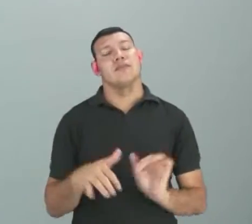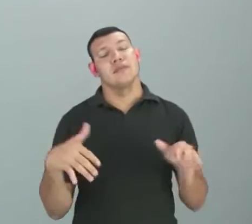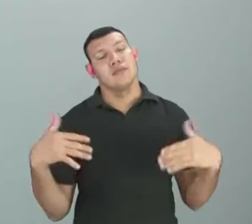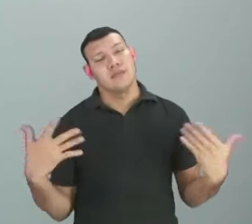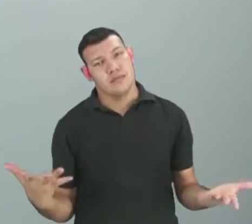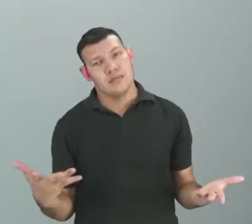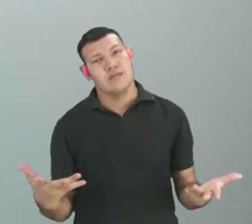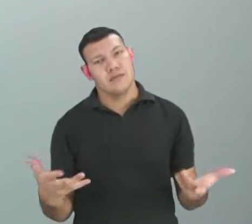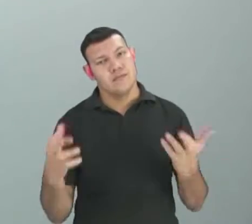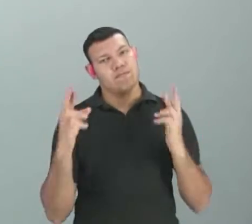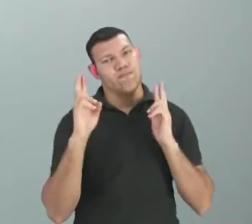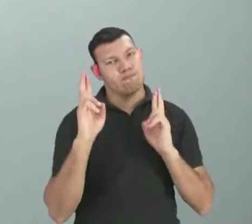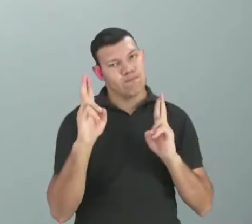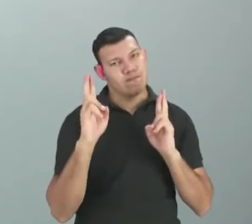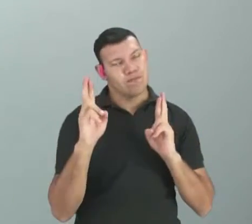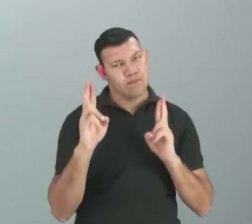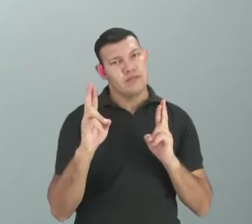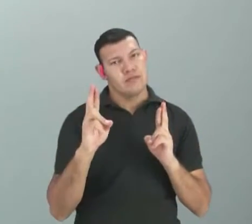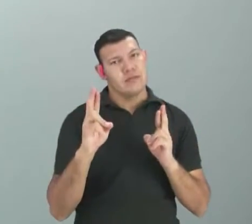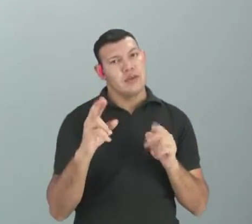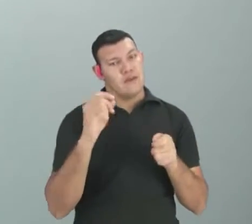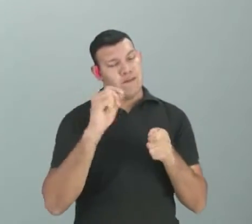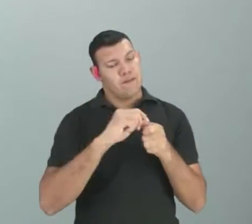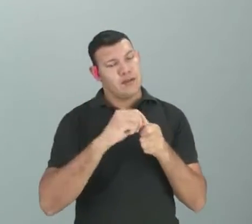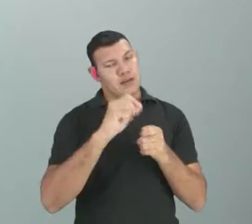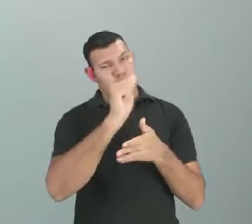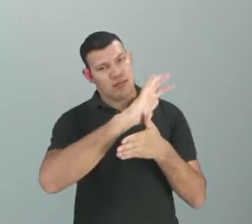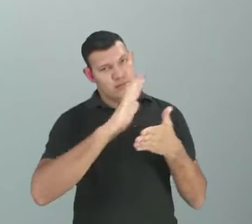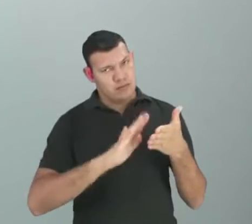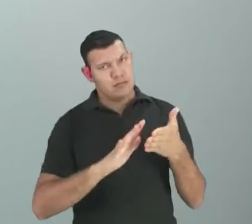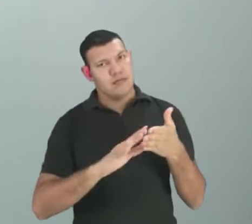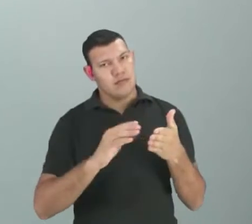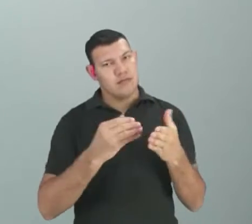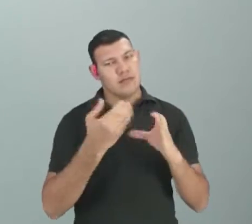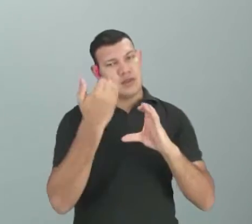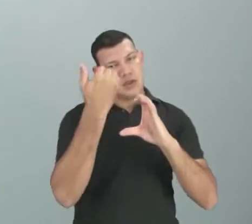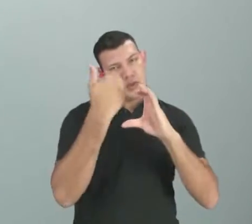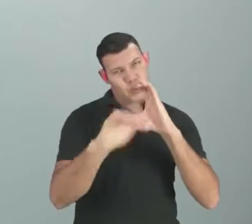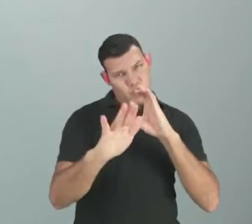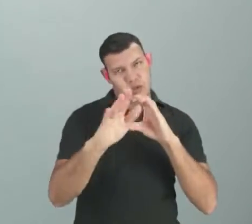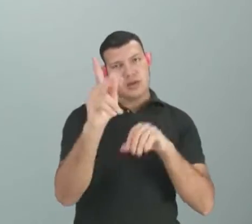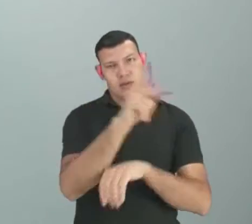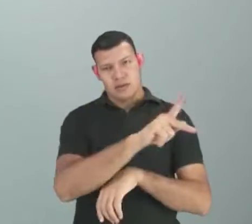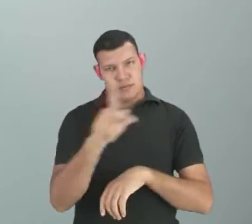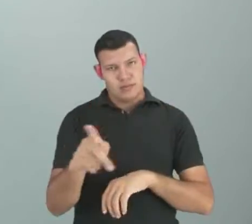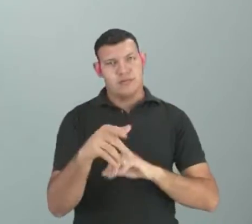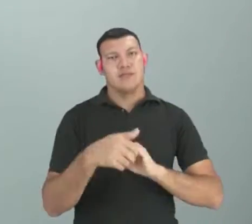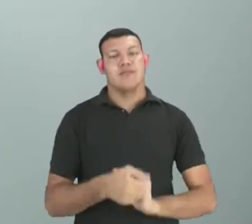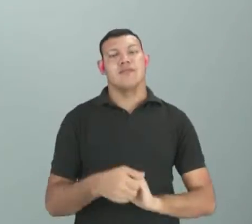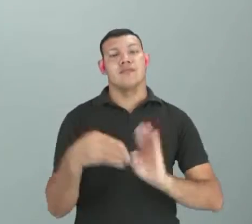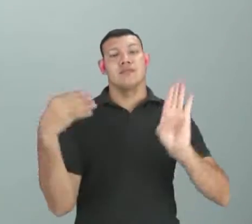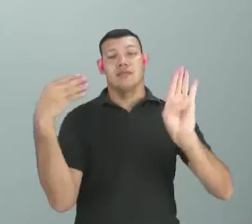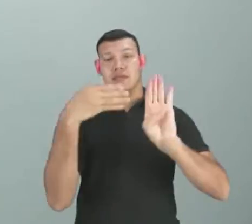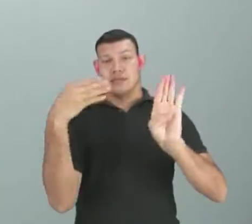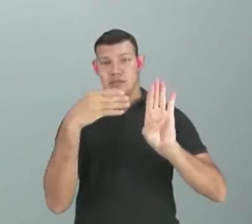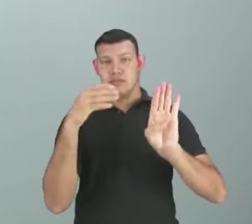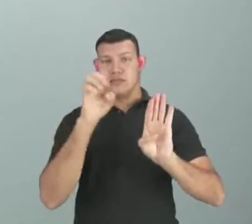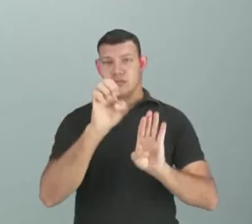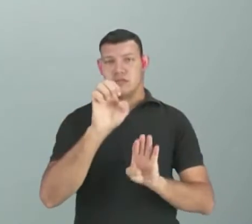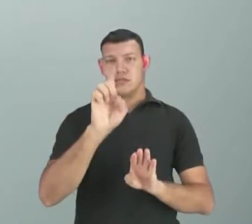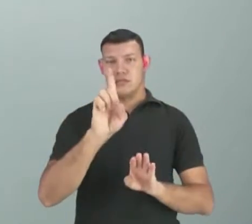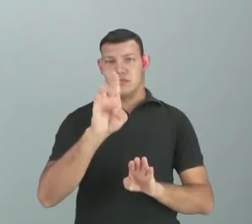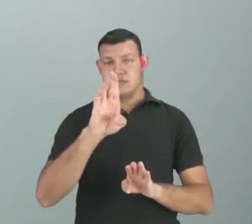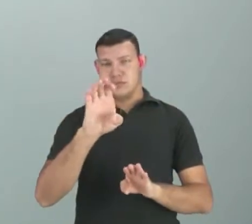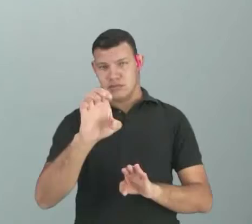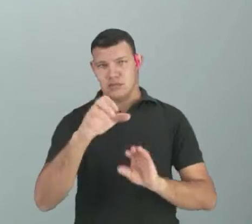a gente espera que vocês façam essas atividades, mandem para os professores de vocês, não esqueçam de acessar a